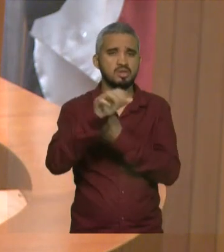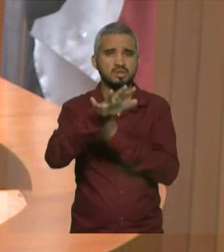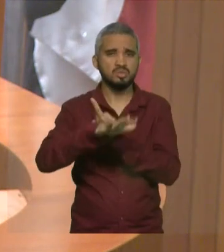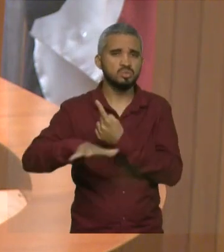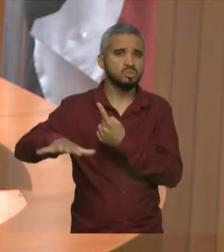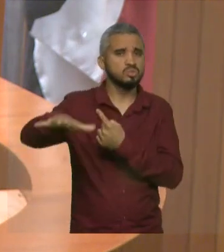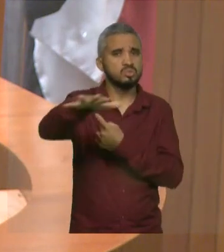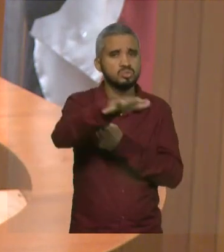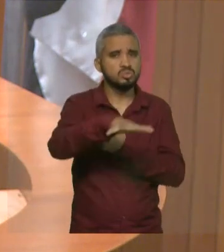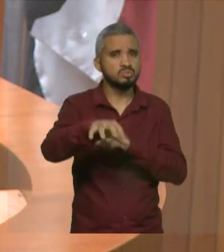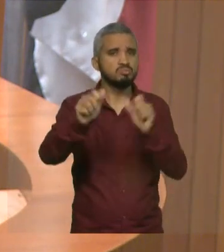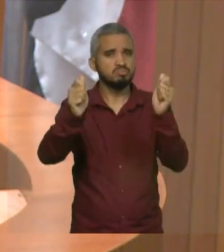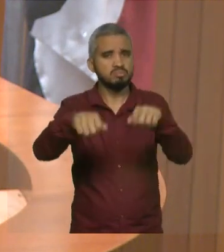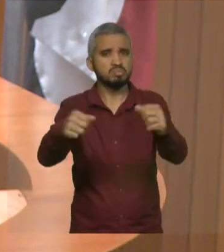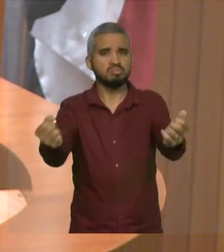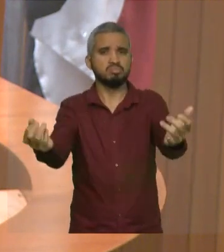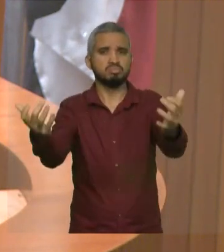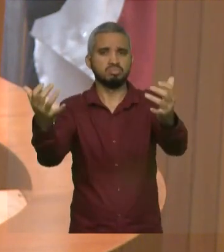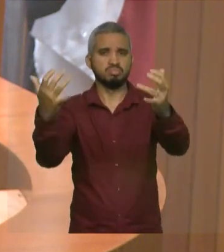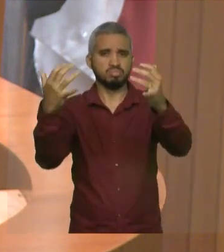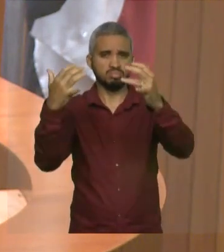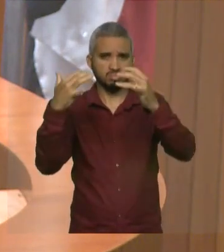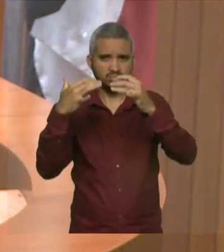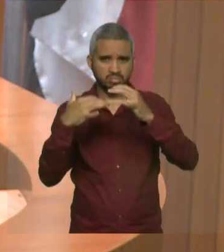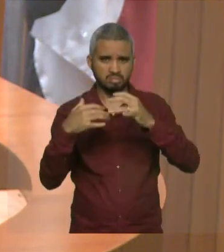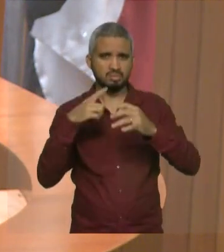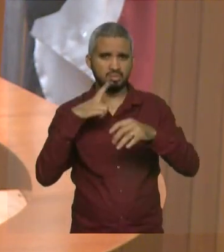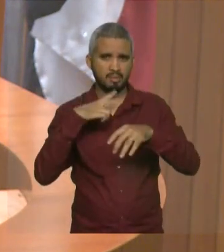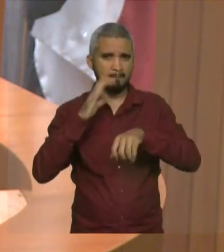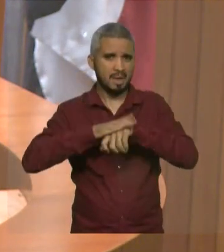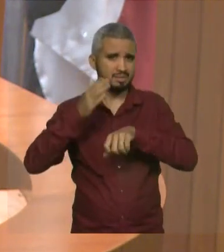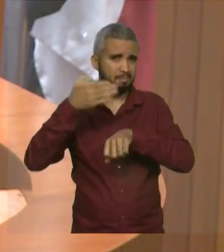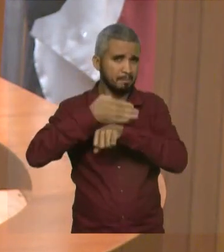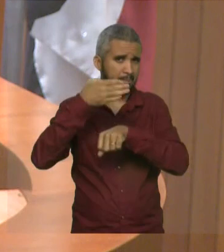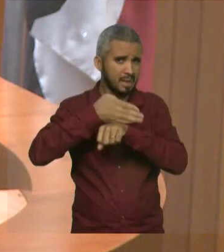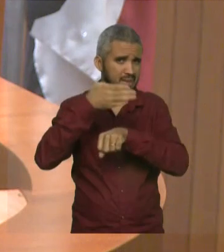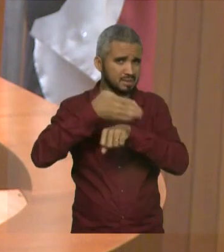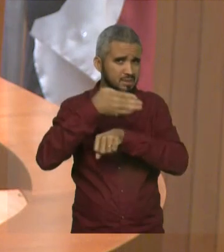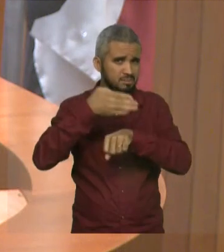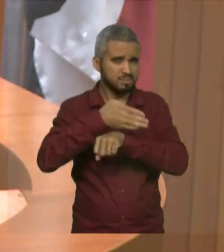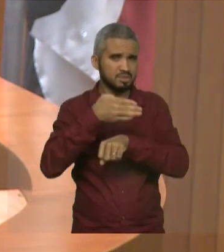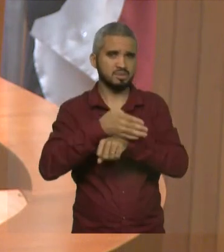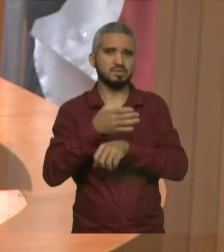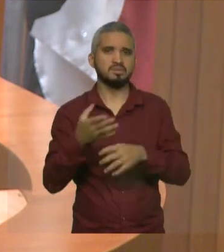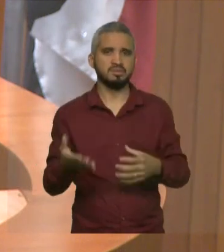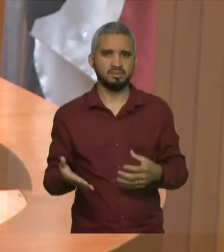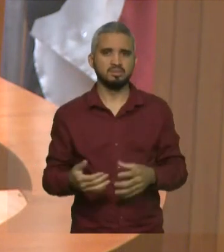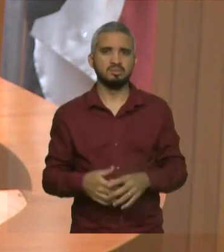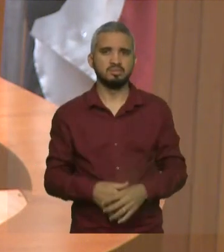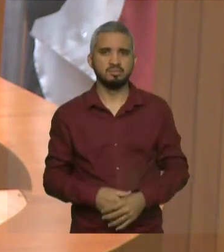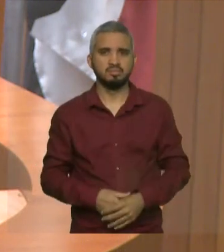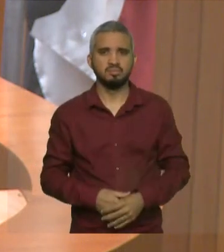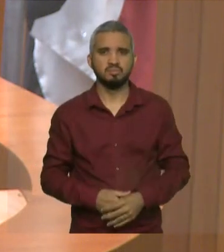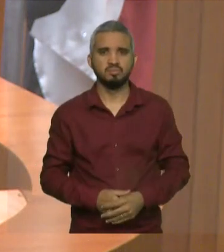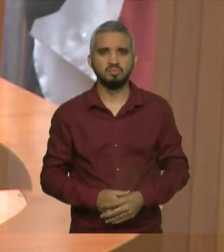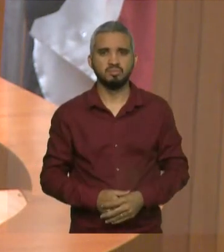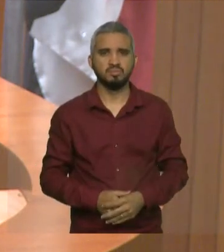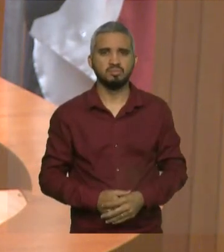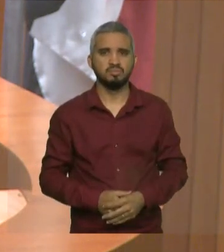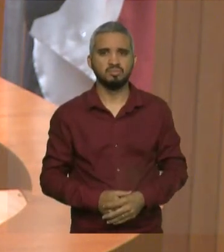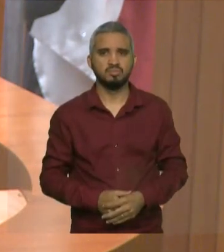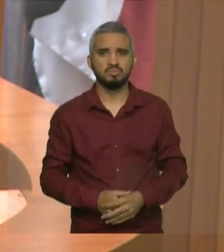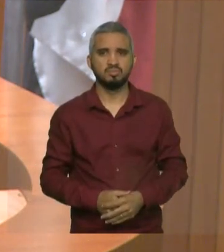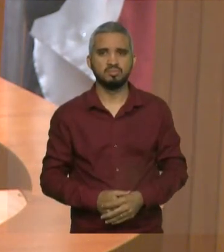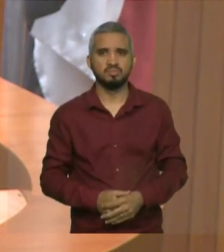participem, para que tenham uma participação efetiva, como muitos já tentaram fazer, e